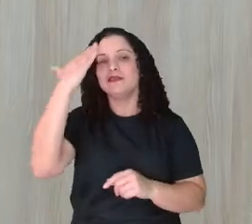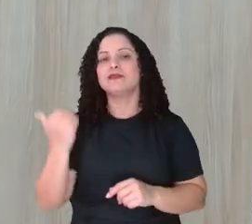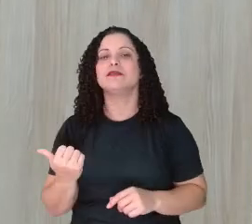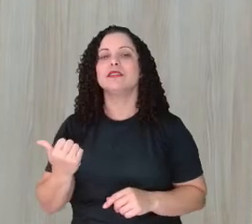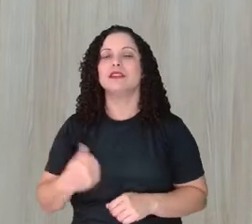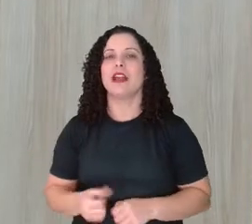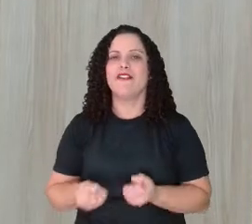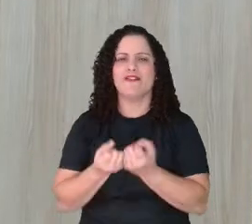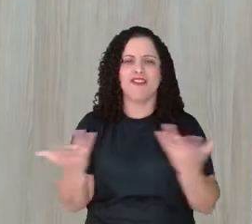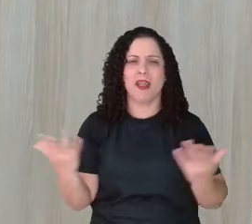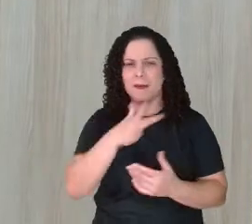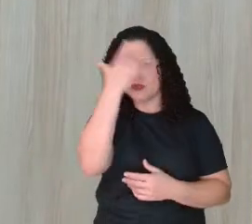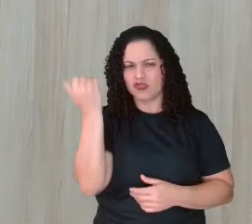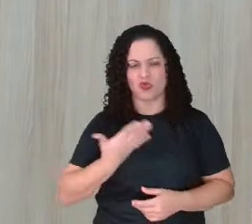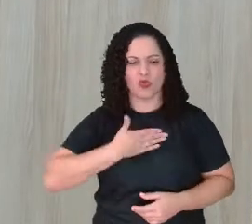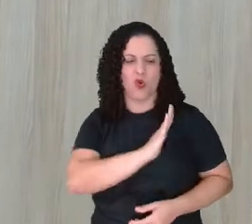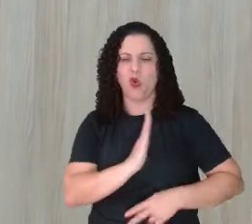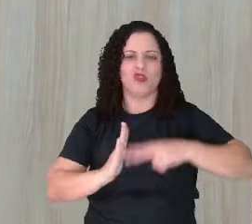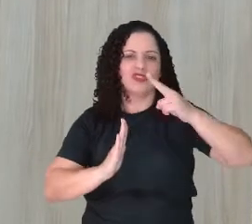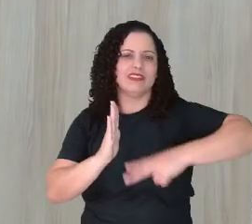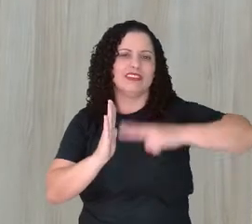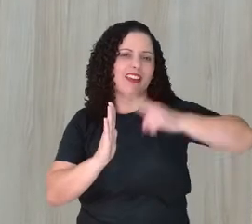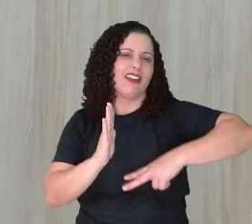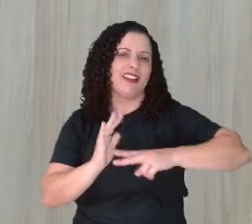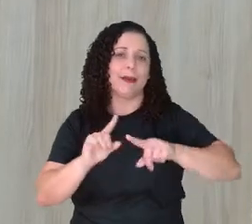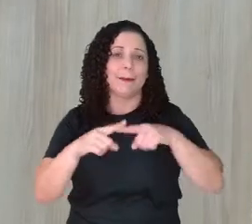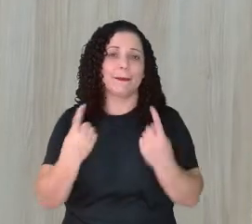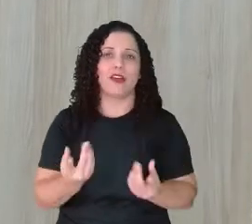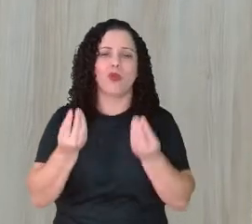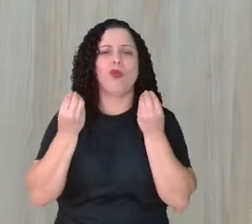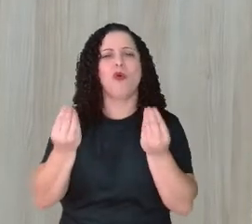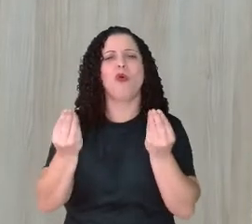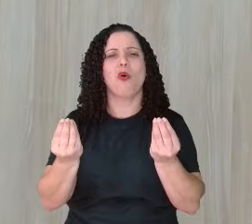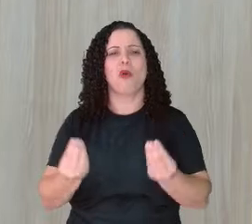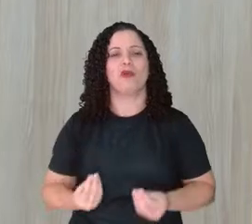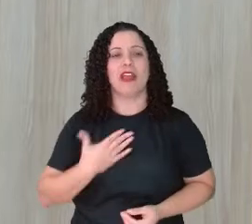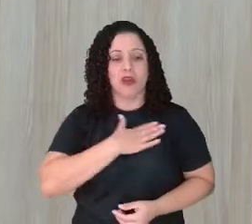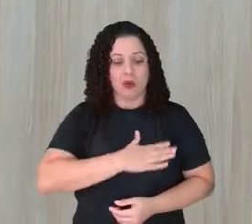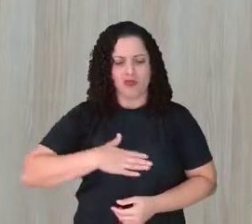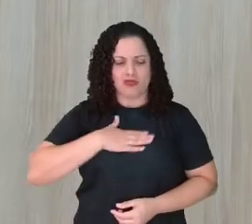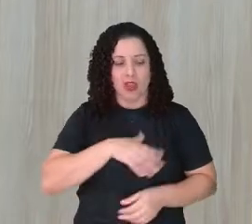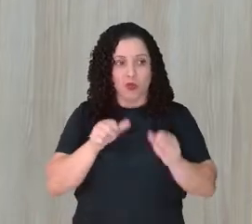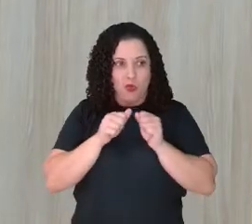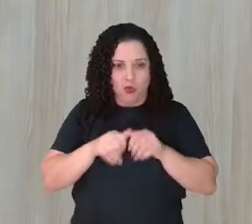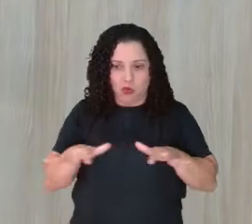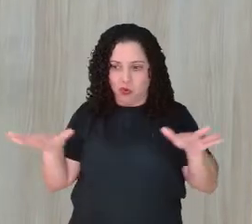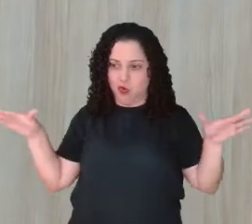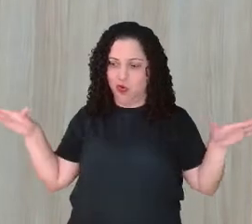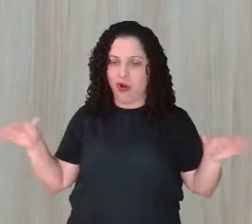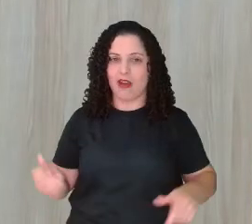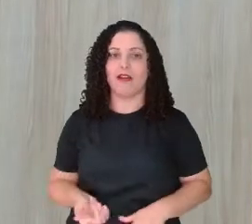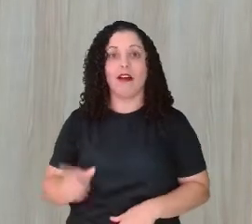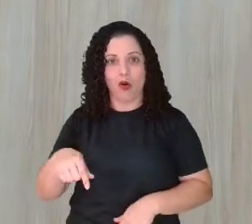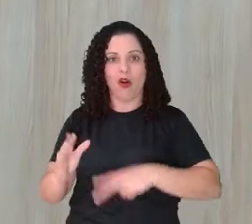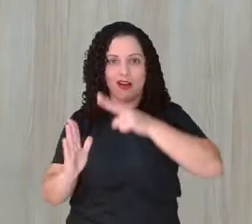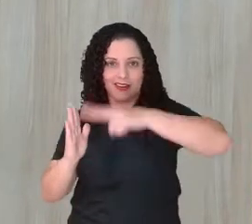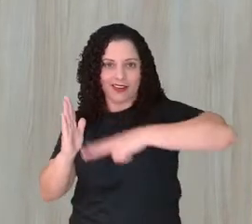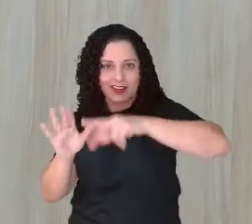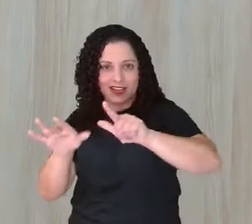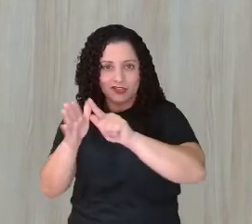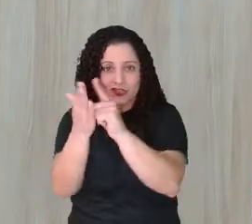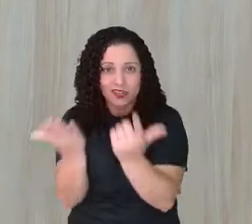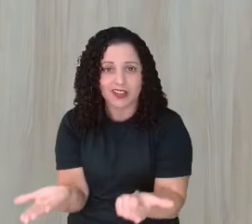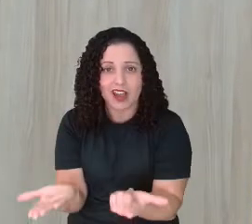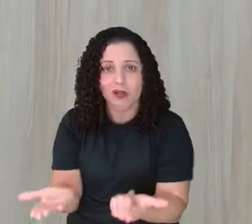diz que não gosta de ler, mas a gente não entende a leitura como um campo bem vasto. Ela lê jornal, ela pode